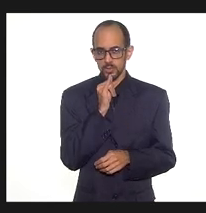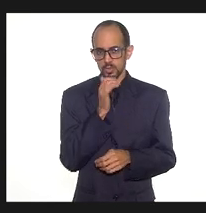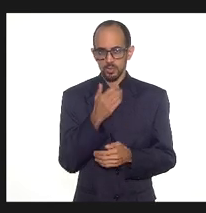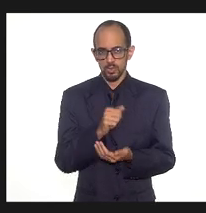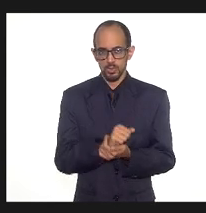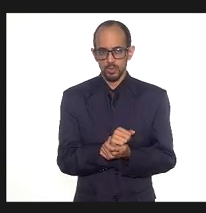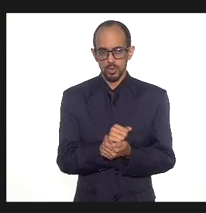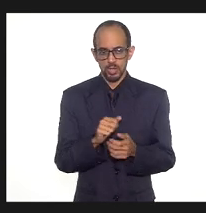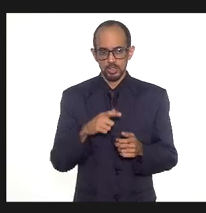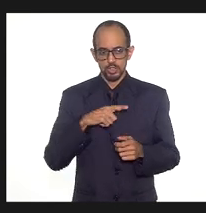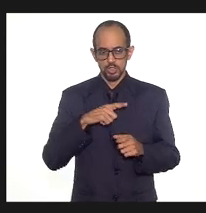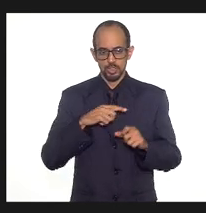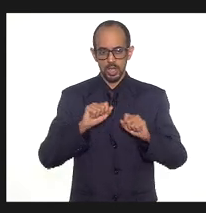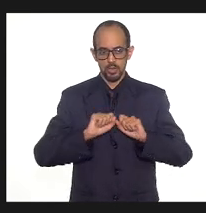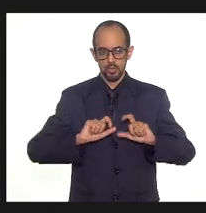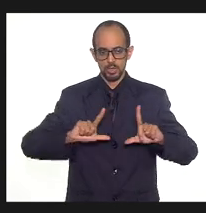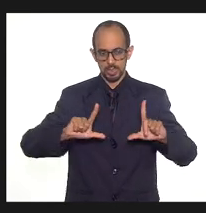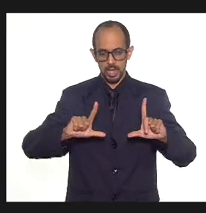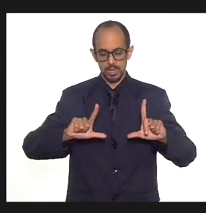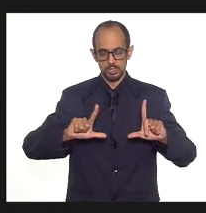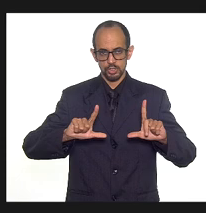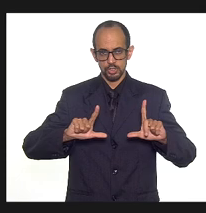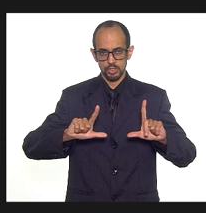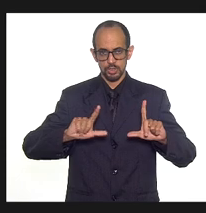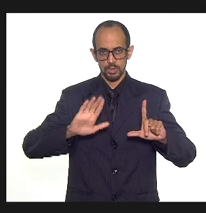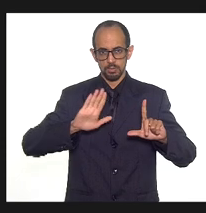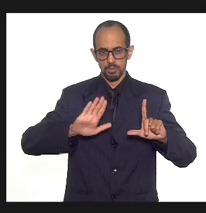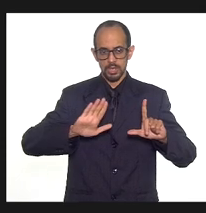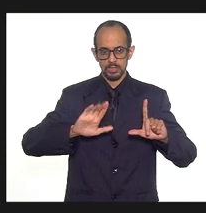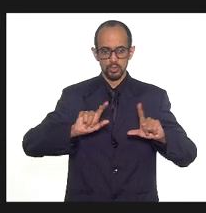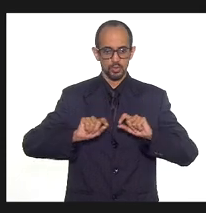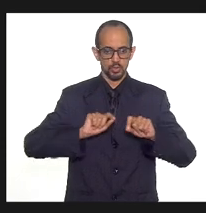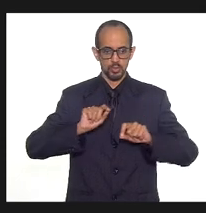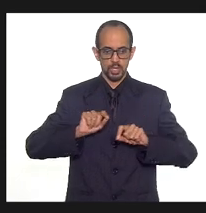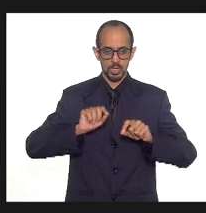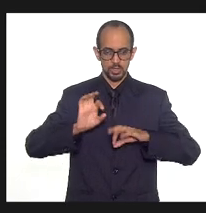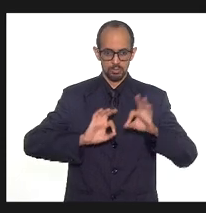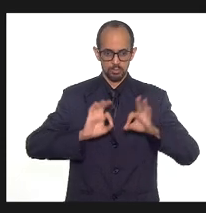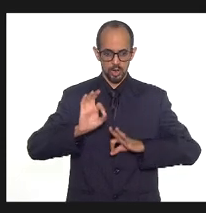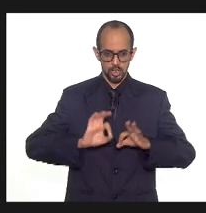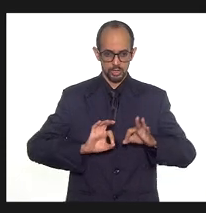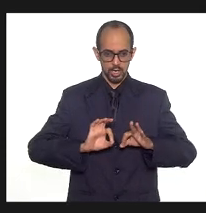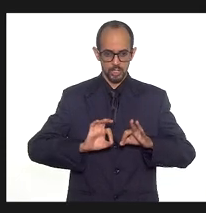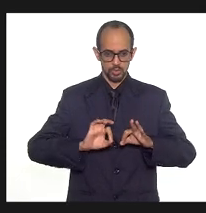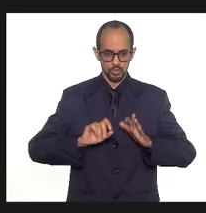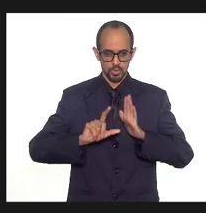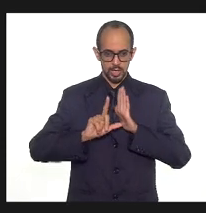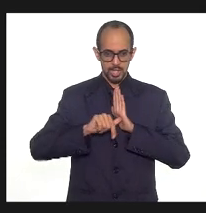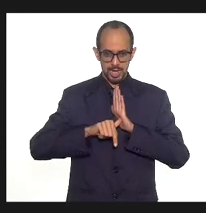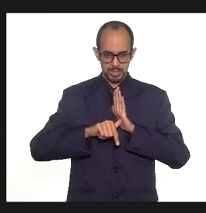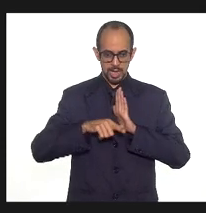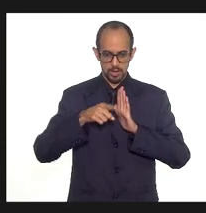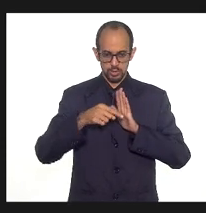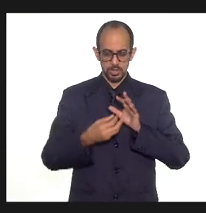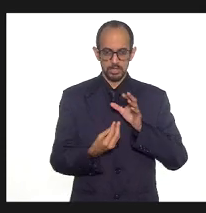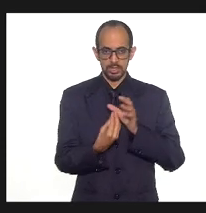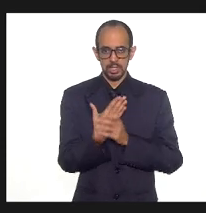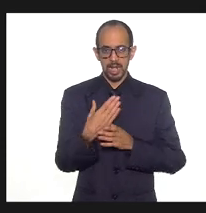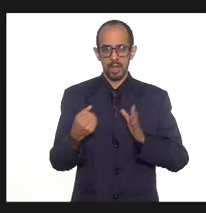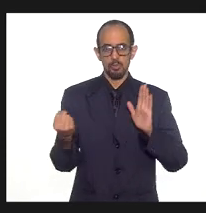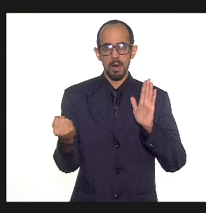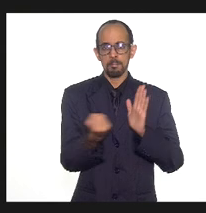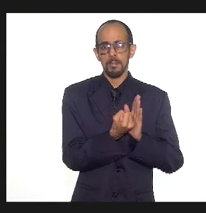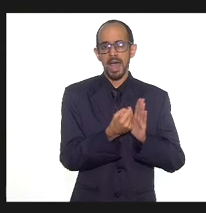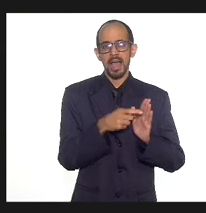no slide, mas esses projetos aqui, esses atrasos aqui geraram um impacto de 7